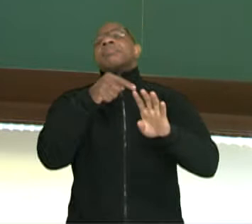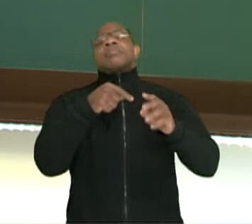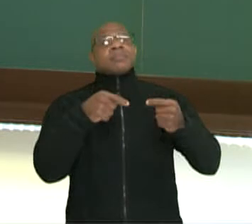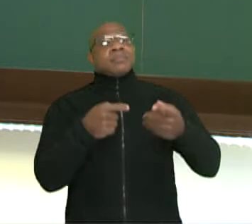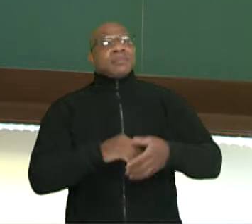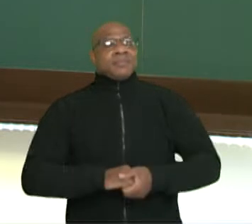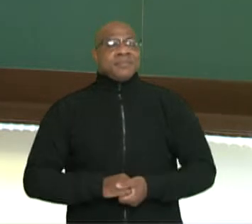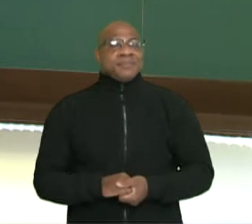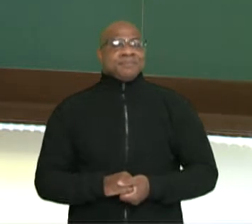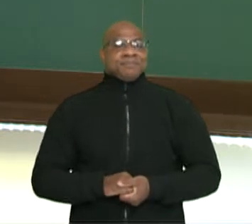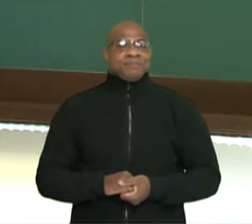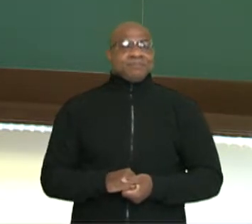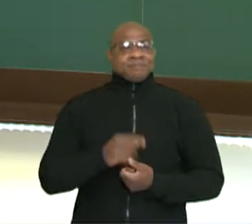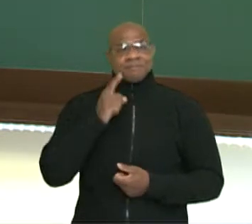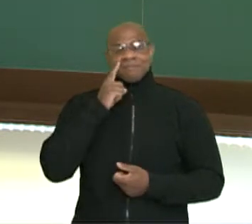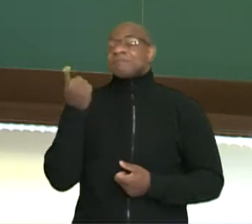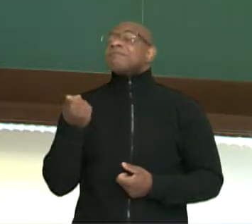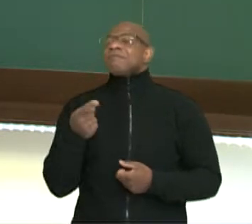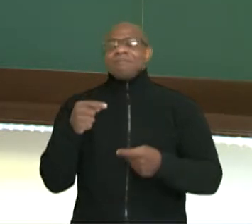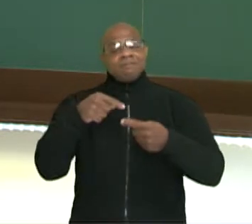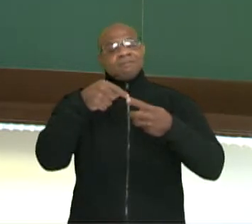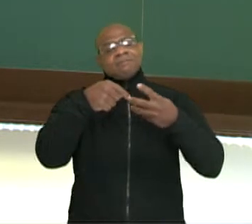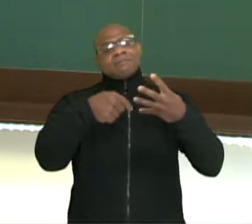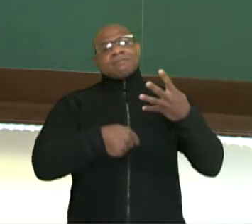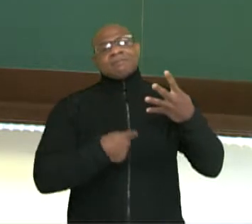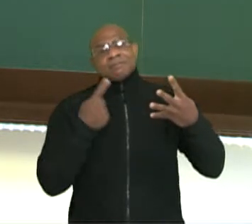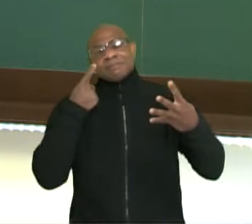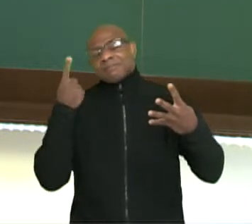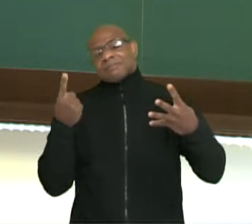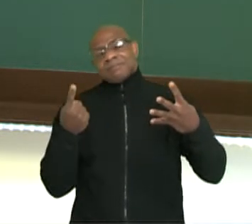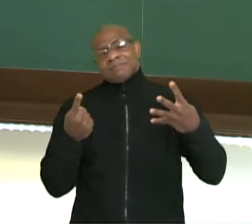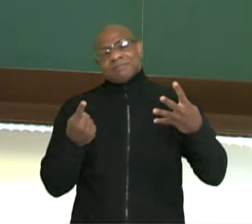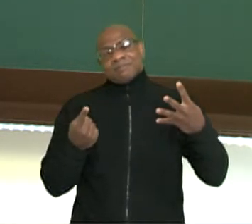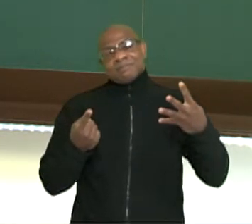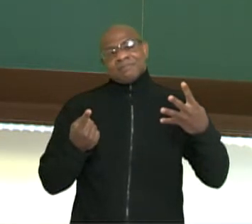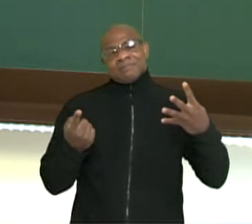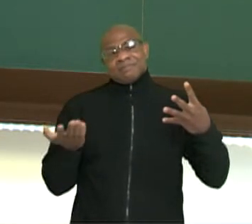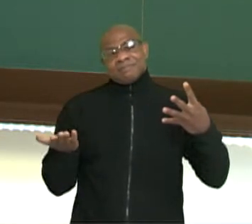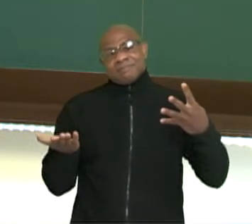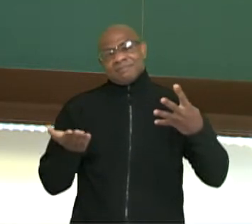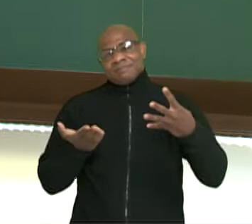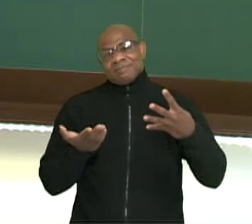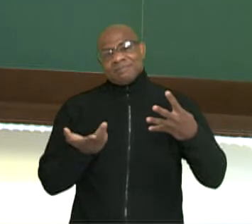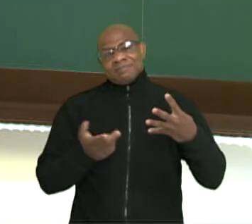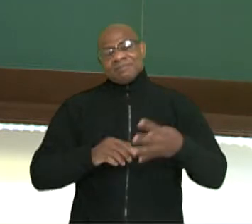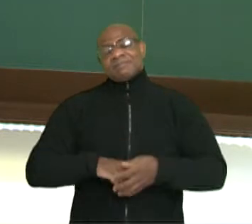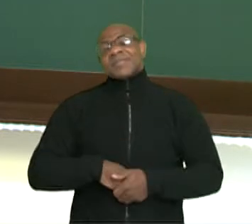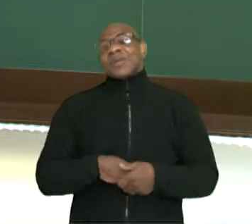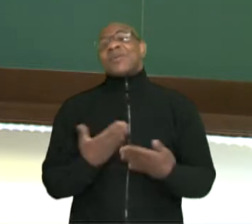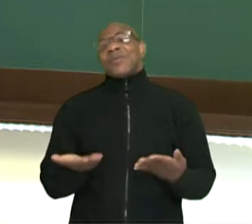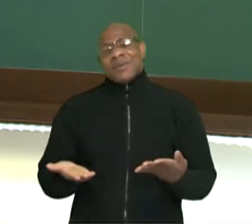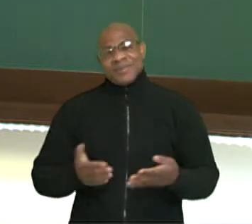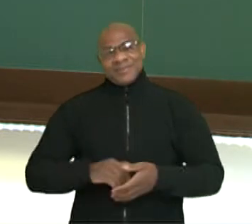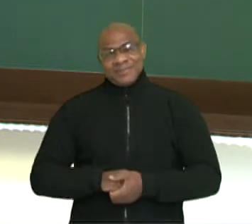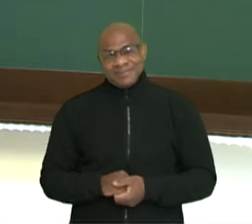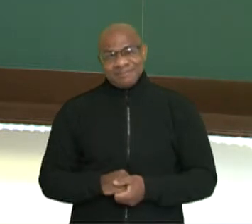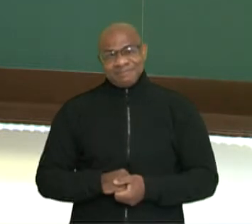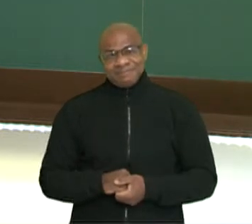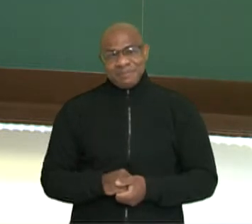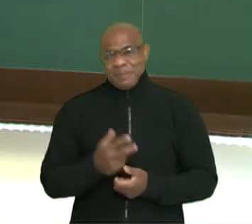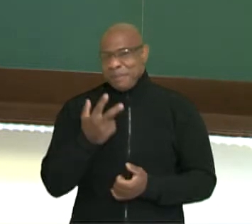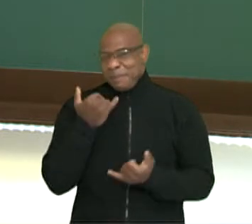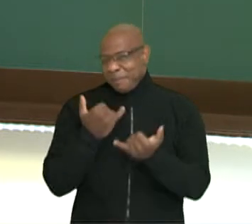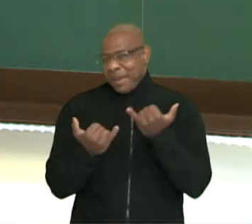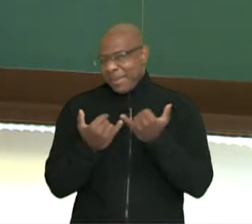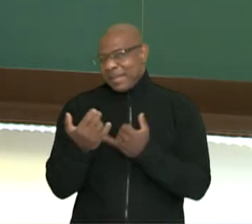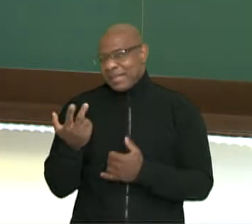Medo, alegria, nojo, raiva e tristeza. Angústia, ódio, medo, alegria, euforia. E agora? Parece tudo igual, né? Quando a gente